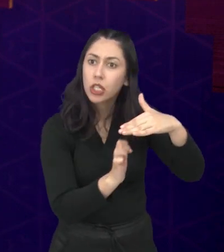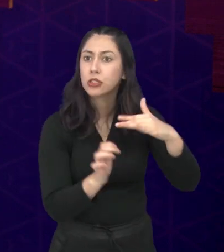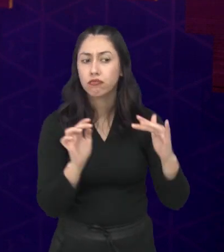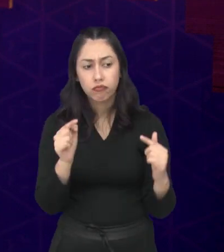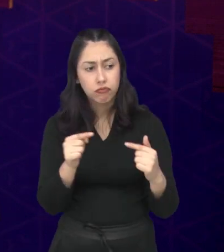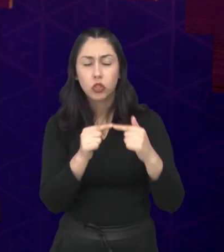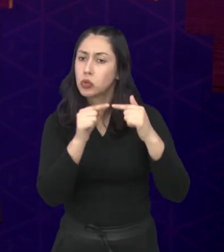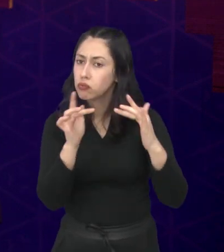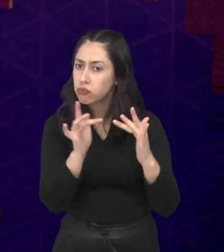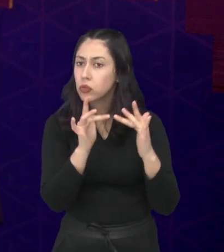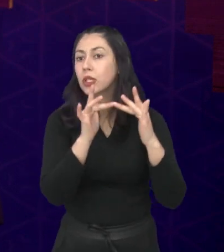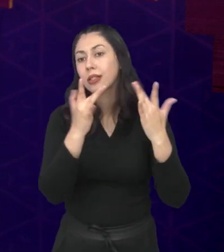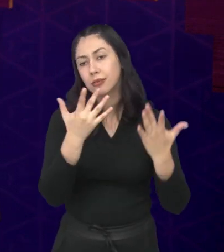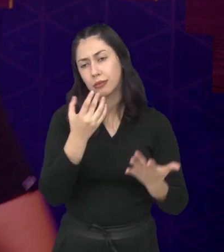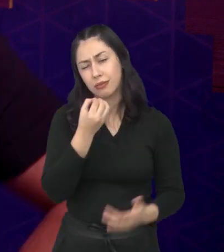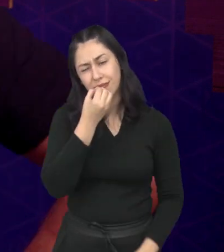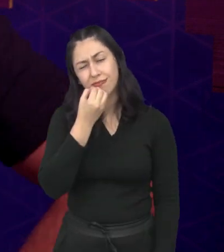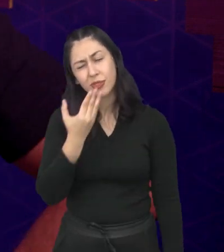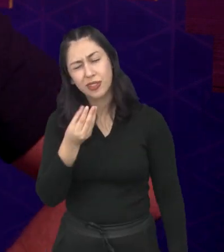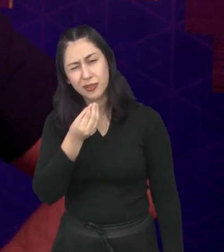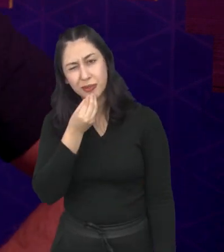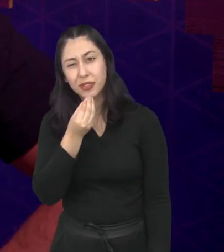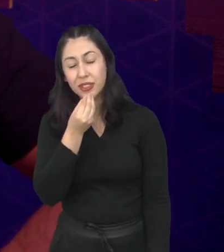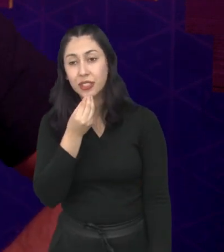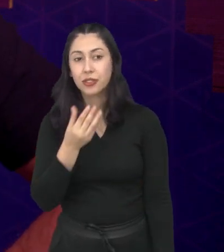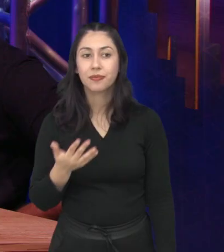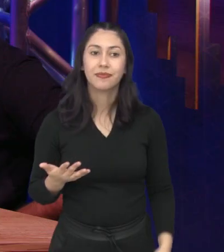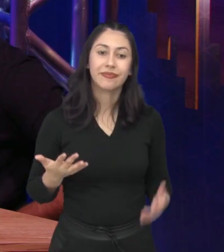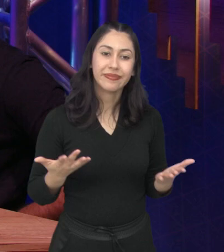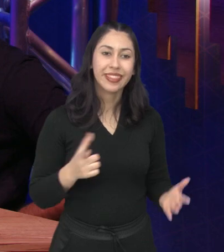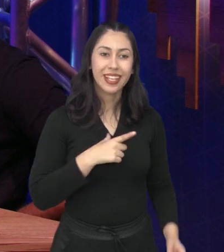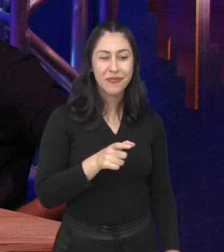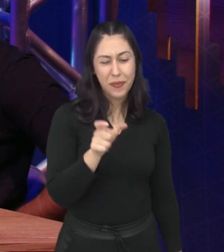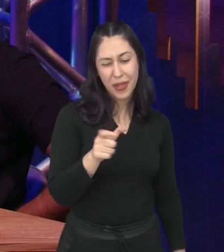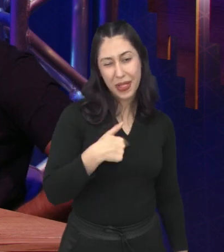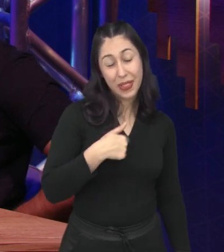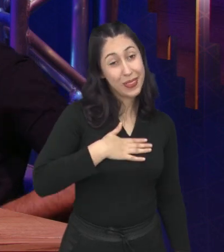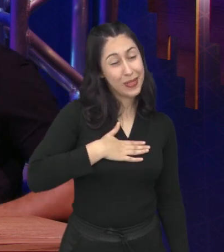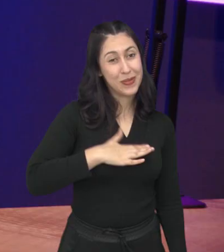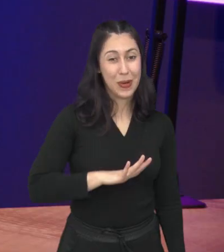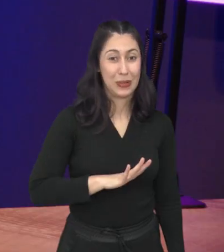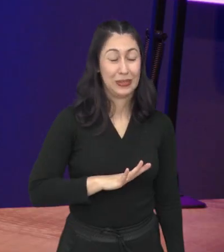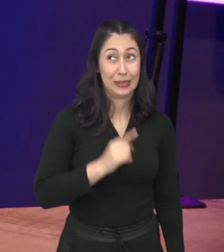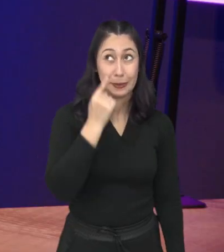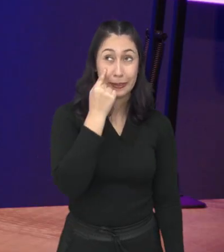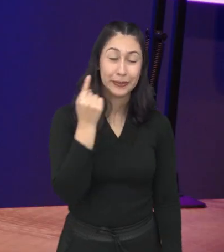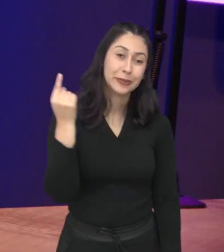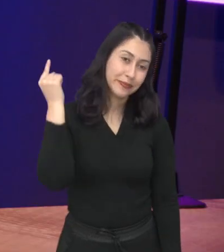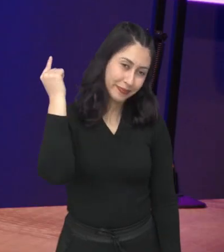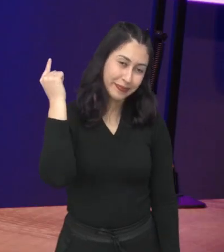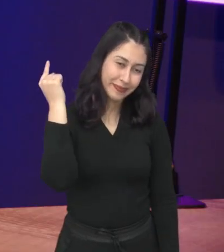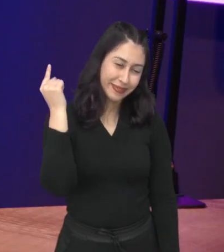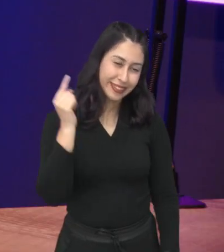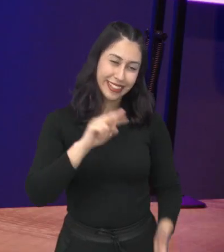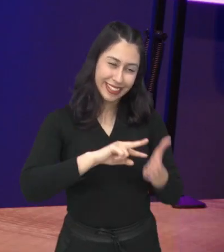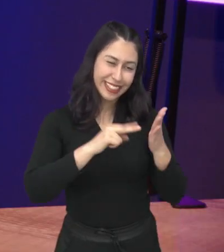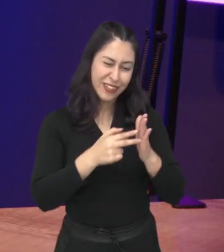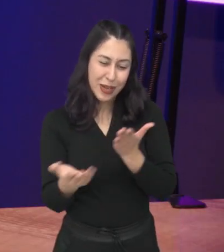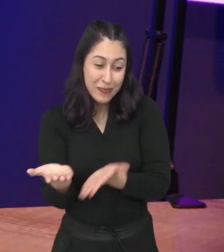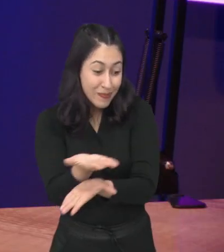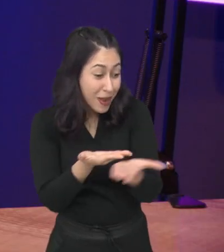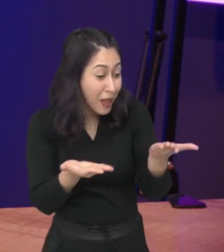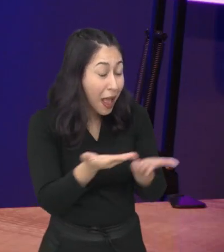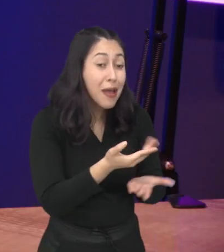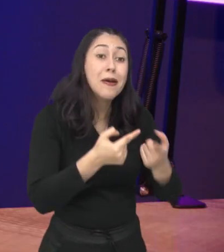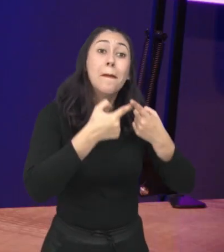uma boa aí para você. Tem uma palavra que eu não gosto muito, que é networking, mas é que